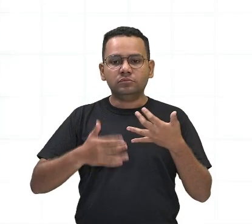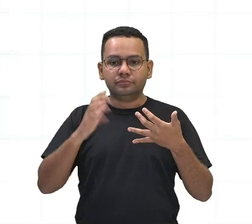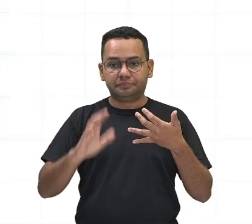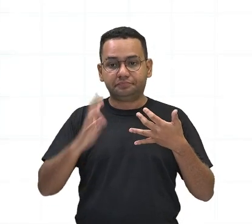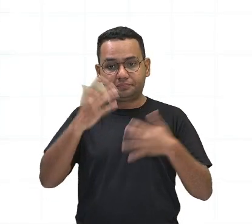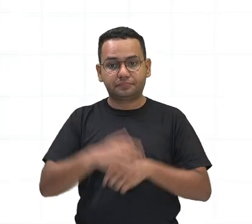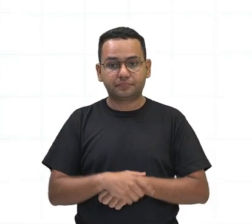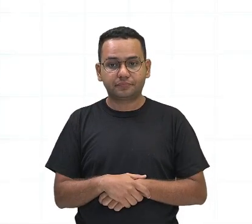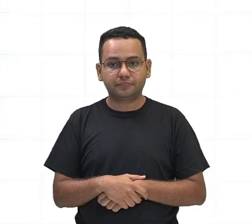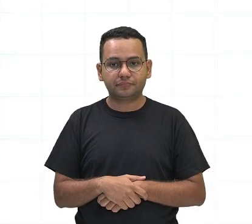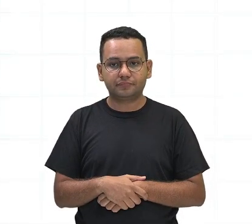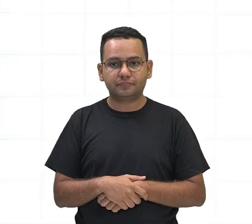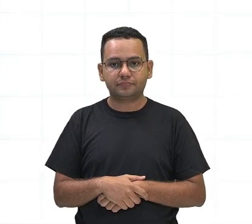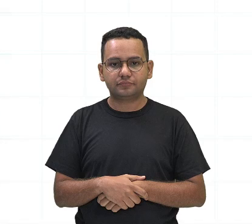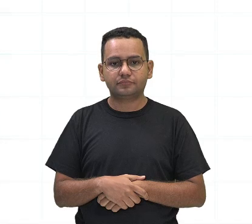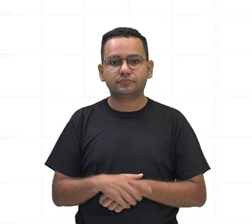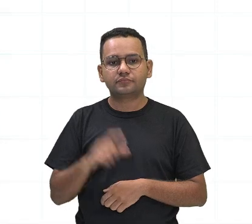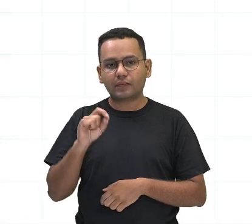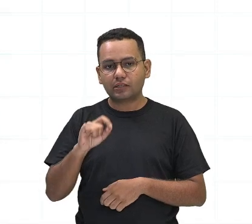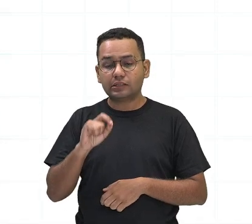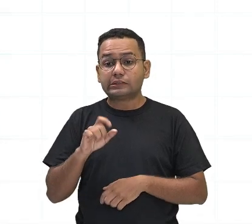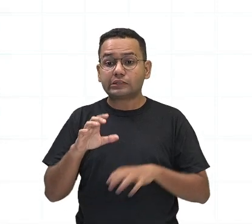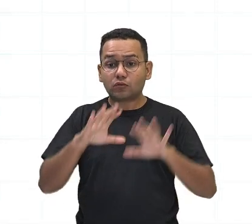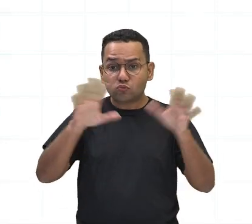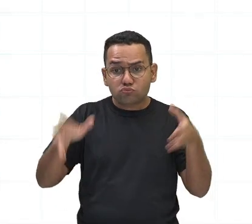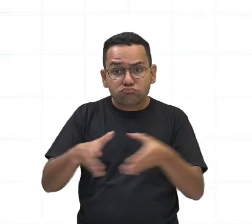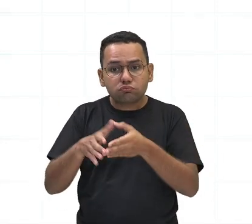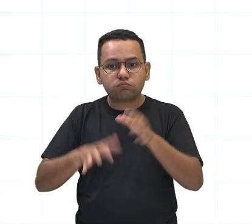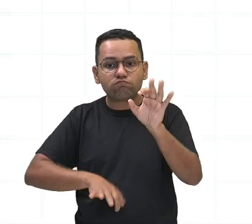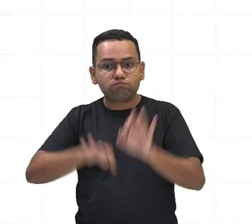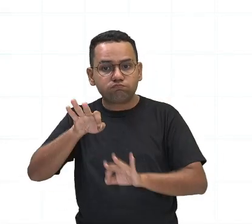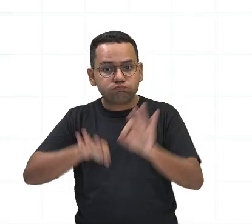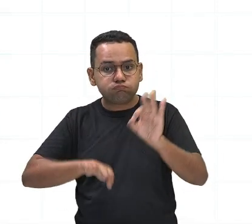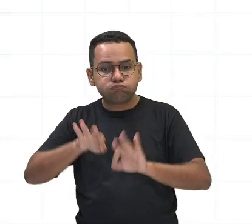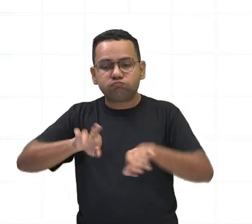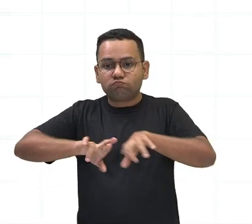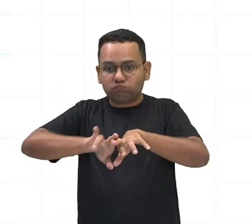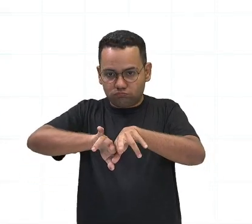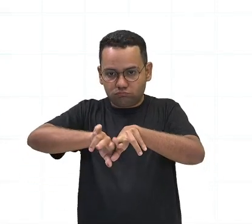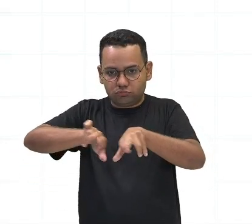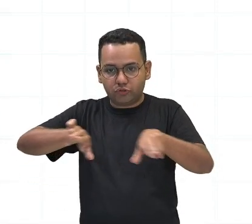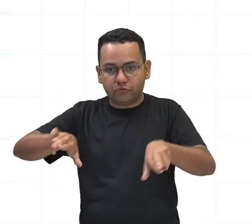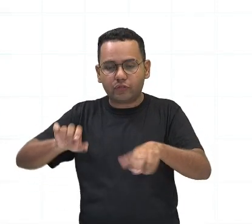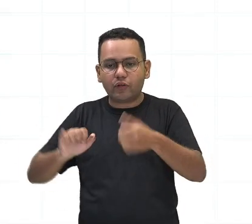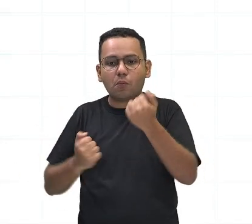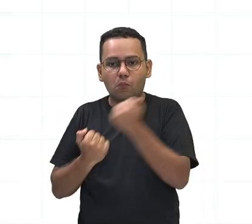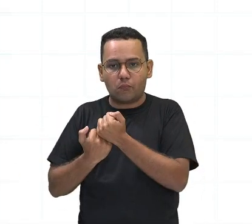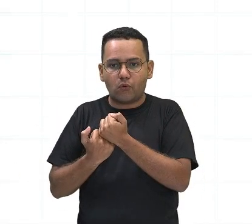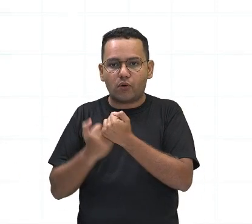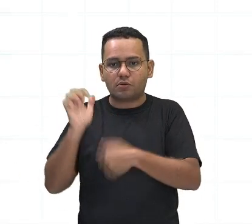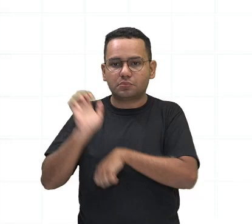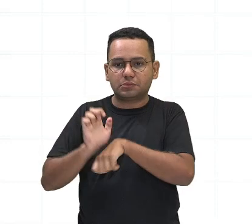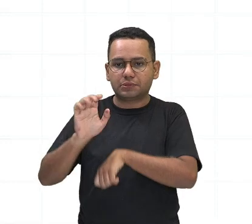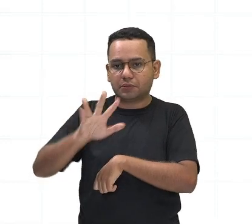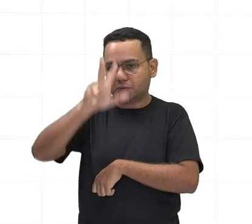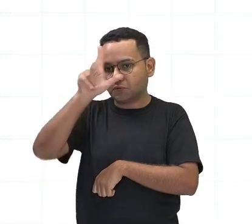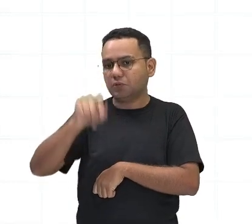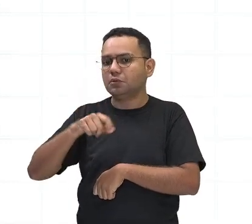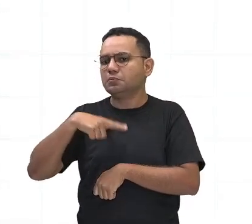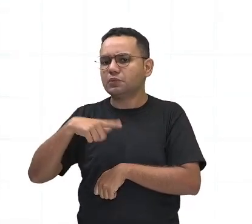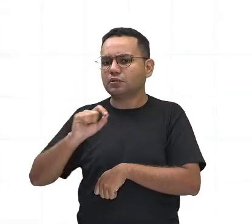professor? Que temos uma força-tarefa do governo federal, né, para apoiar aí o Amazonas a enfrentar